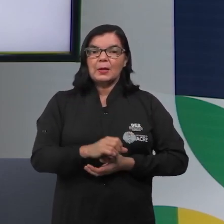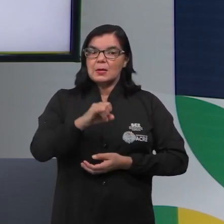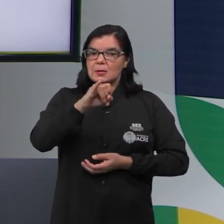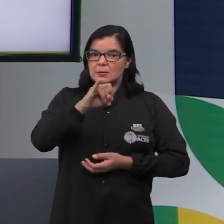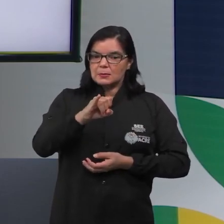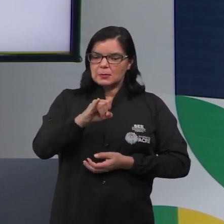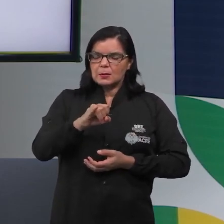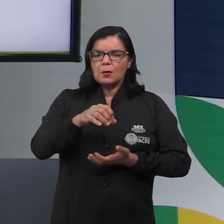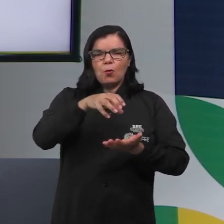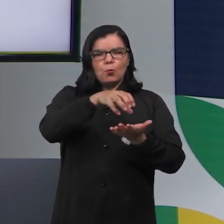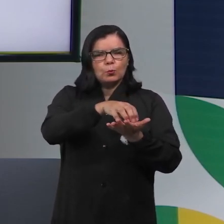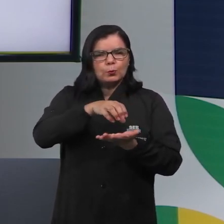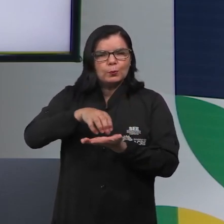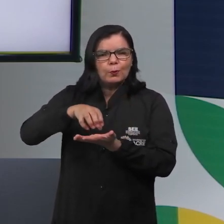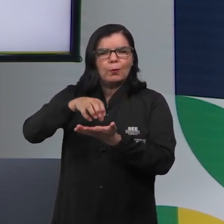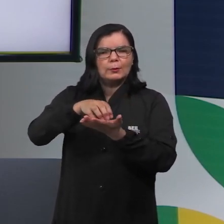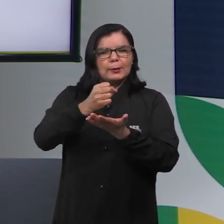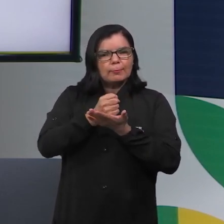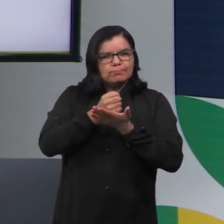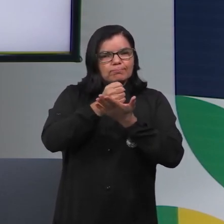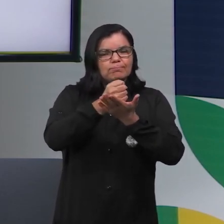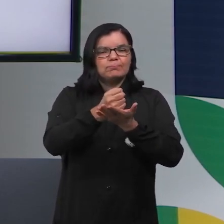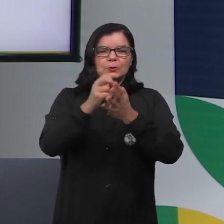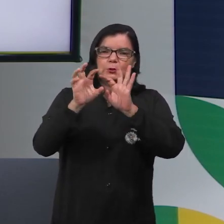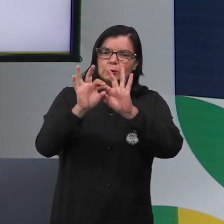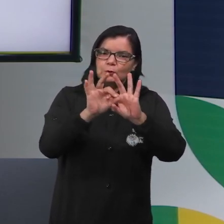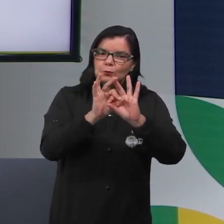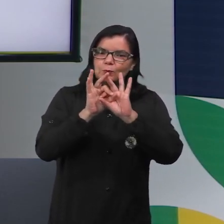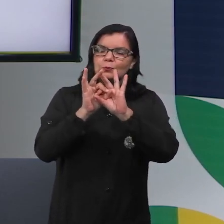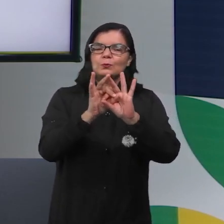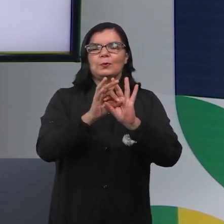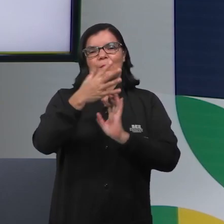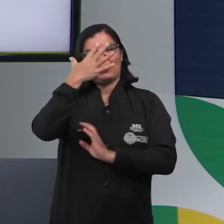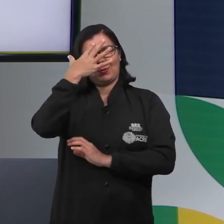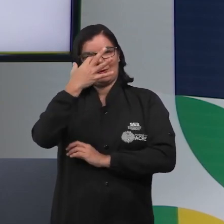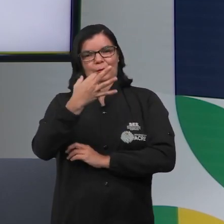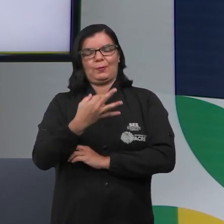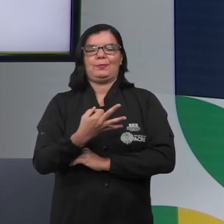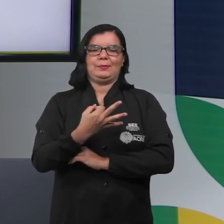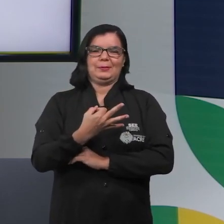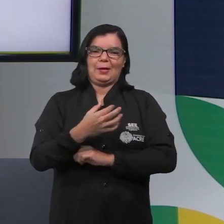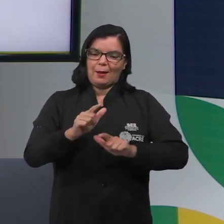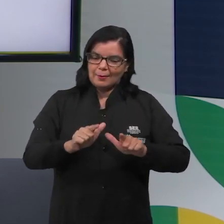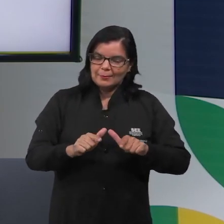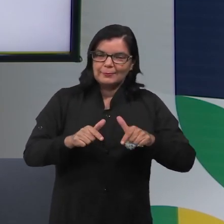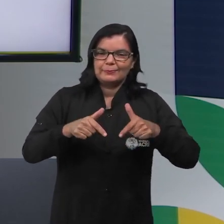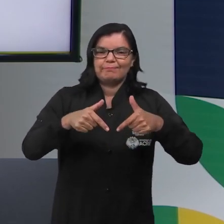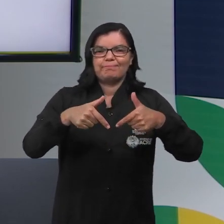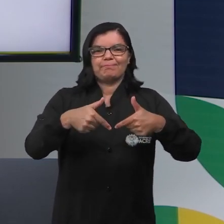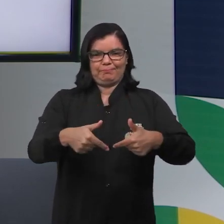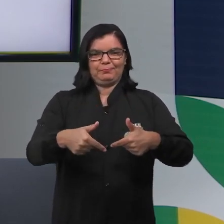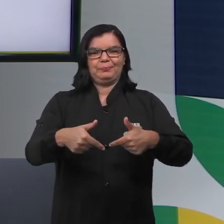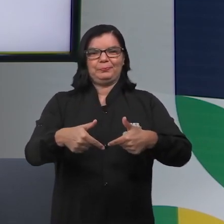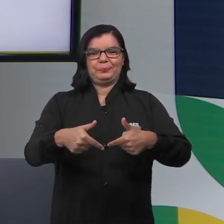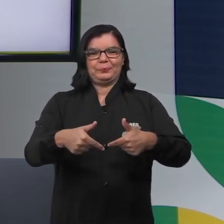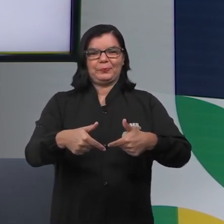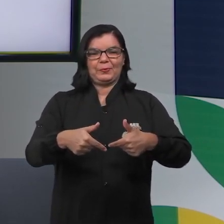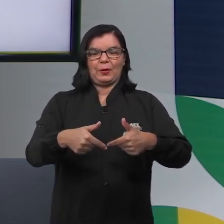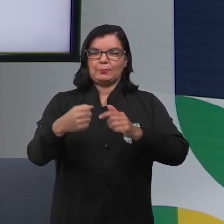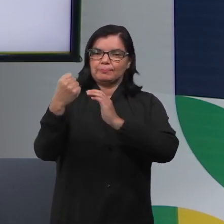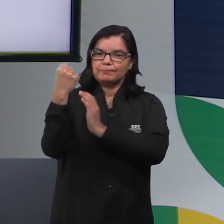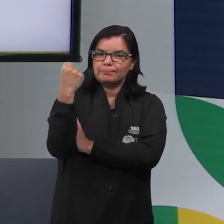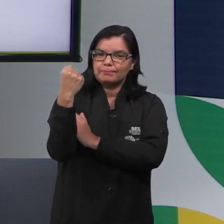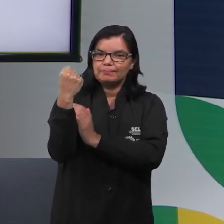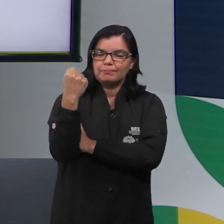esses setores se apoiarem, se unirem, com certeza a luta ficará muito mais